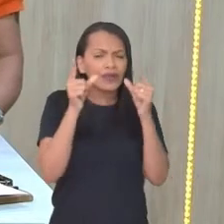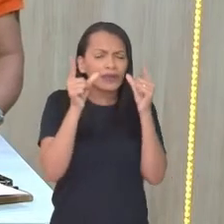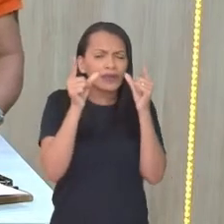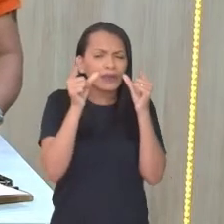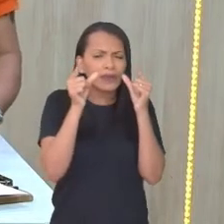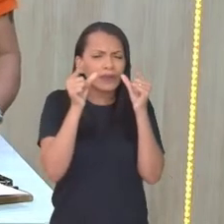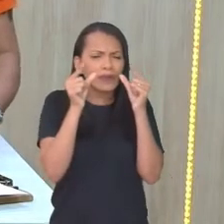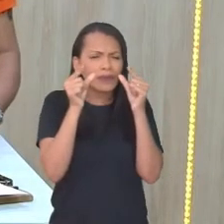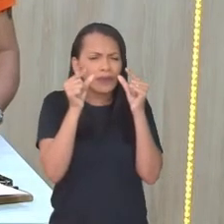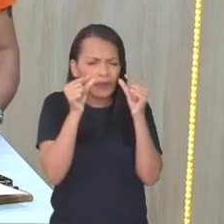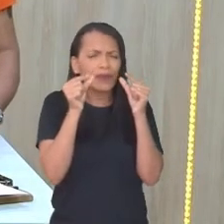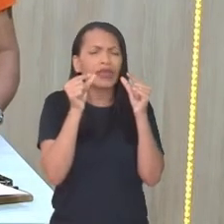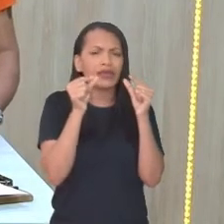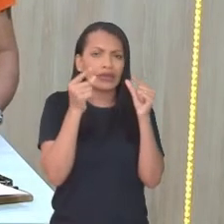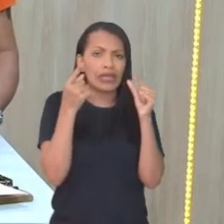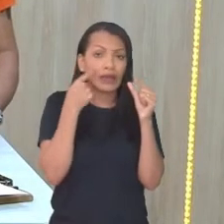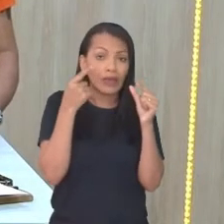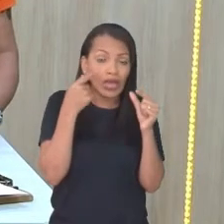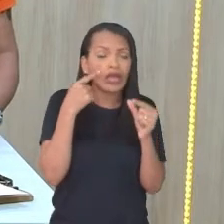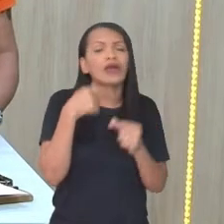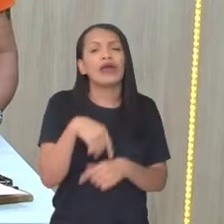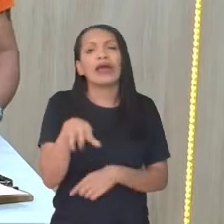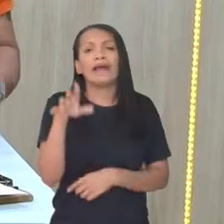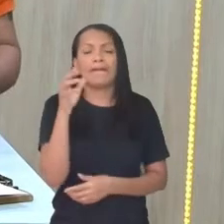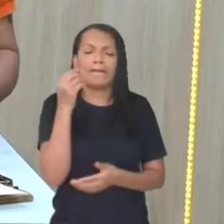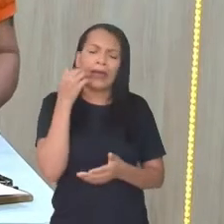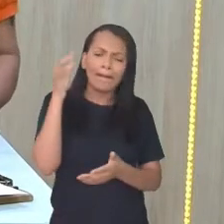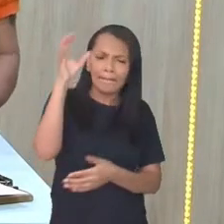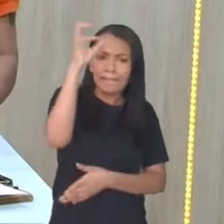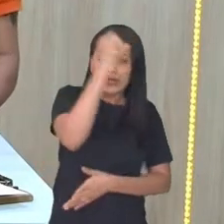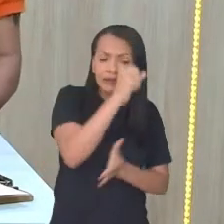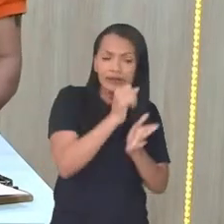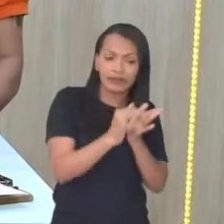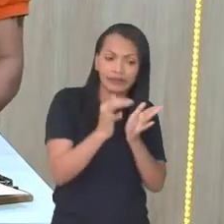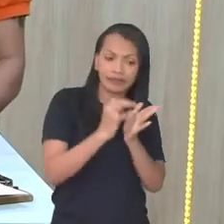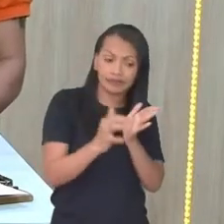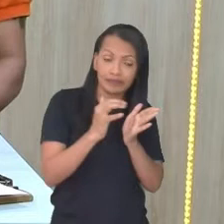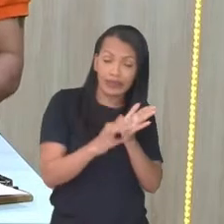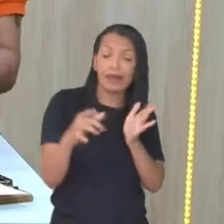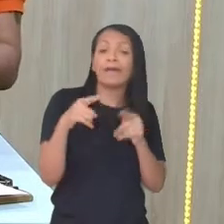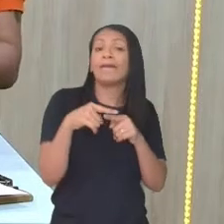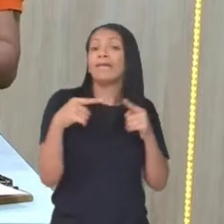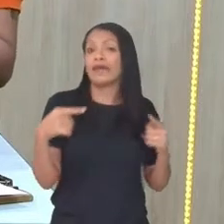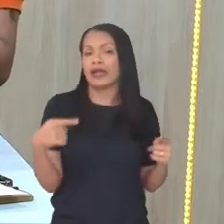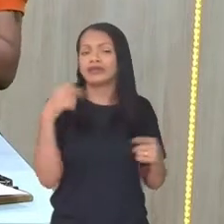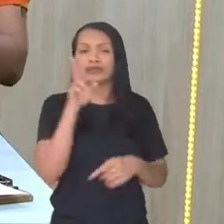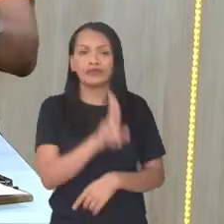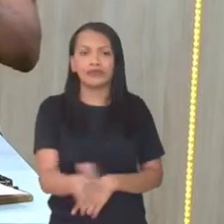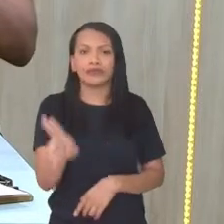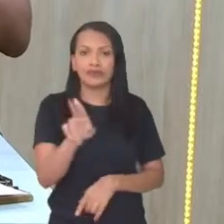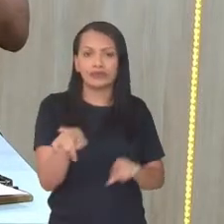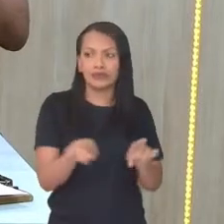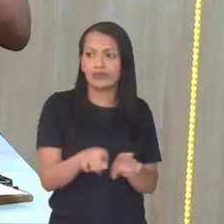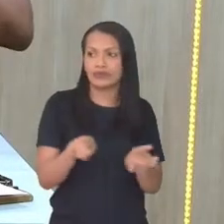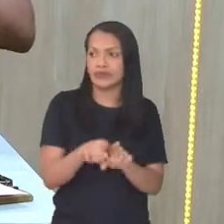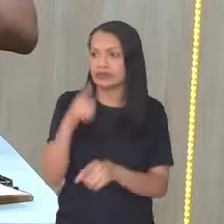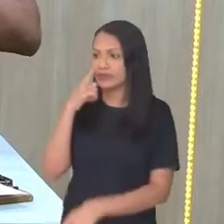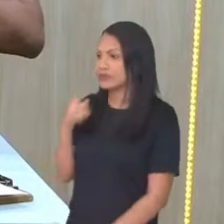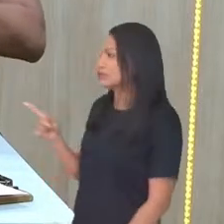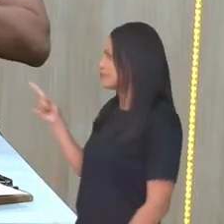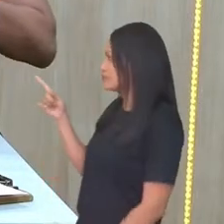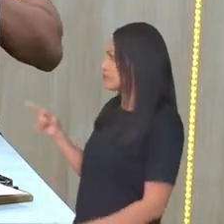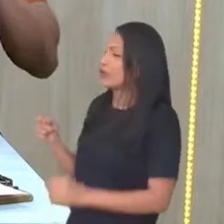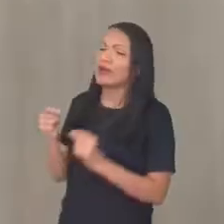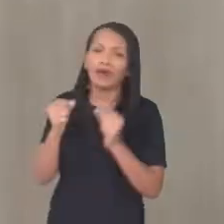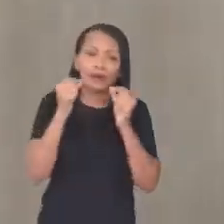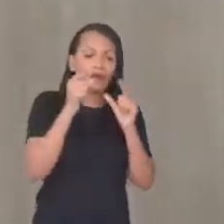mesmo que ele esteja em fase de apropriação do Braille, né, mas em algumas situações a gente utiliza a escrita